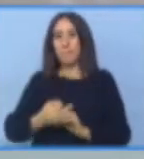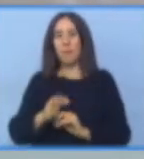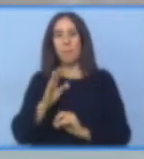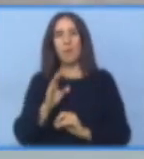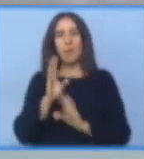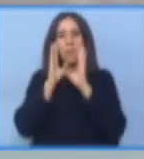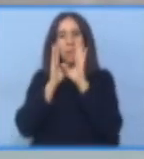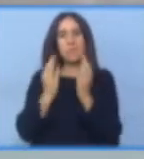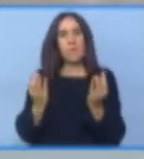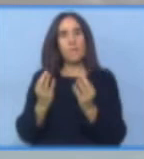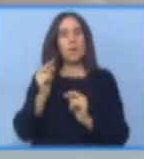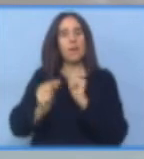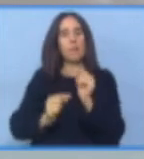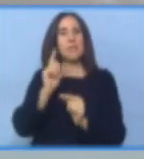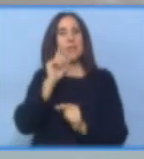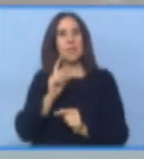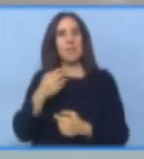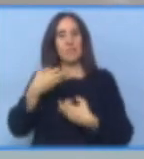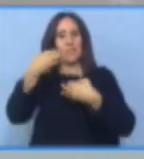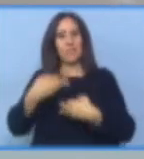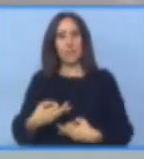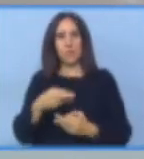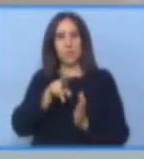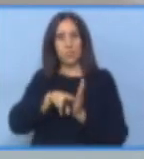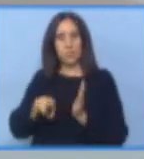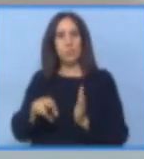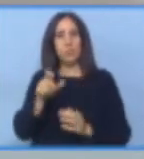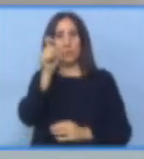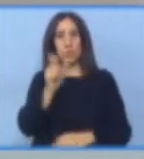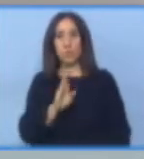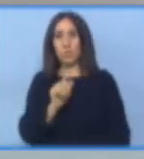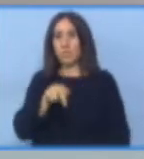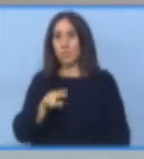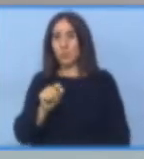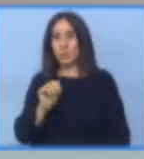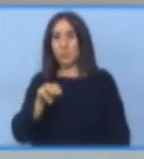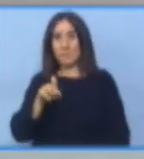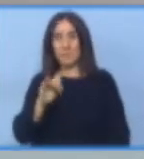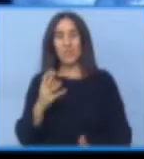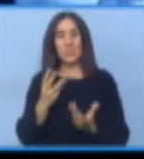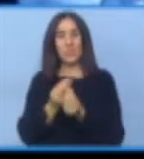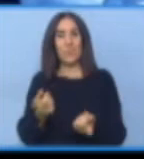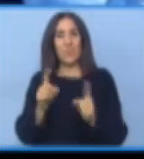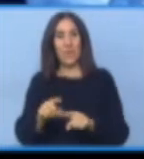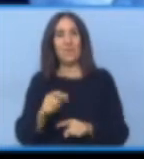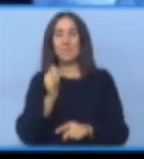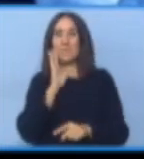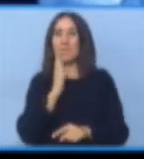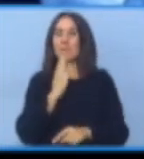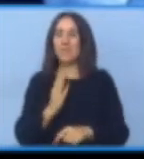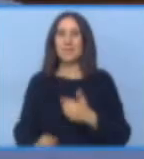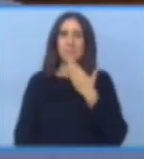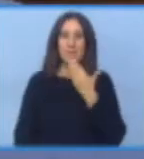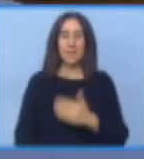a atenção também no dia de amanhã de Fiéis Defuntos. José Luís Nunes Martins volta a estar connosco. Boa tarde, obrigado. Obrigado por